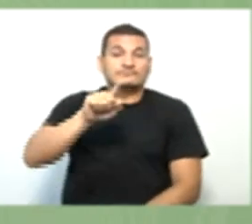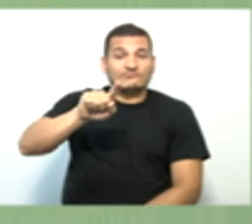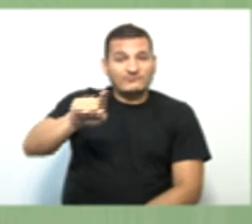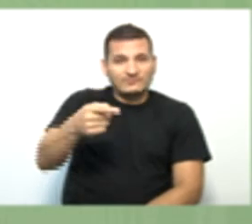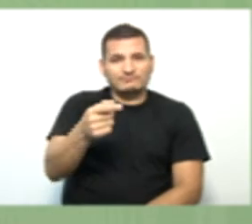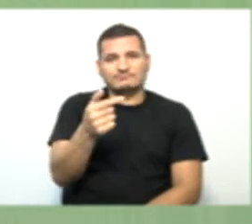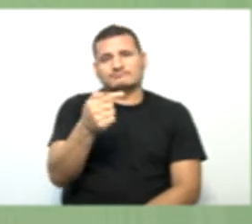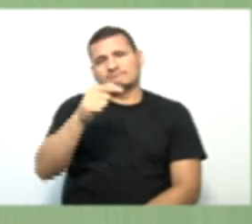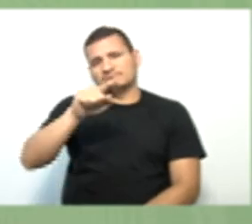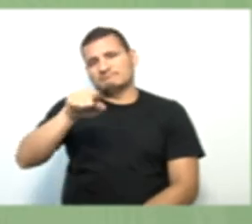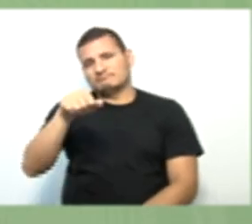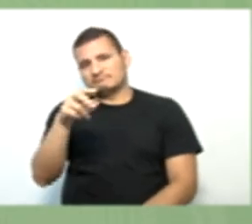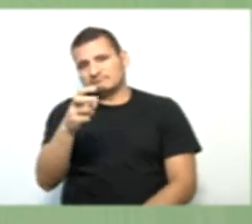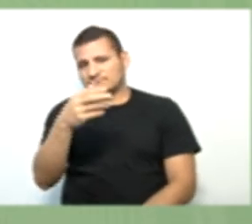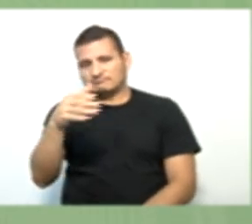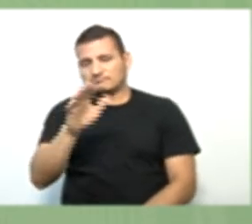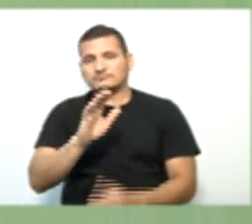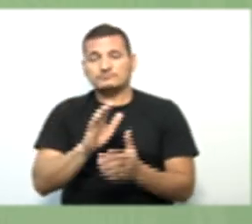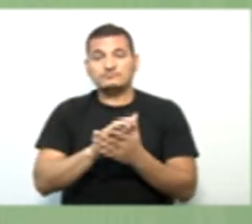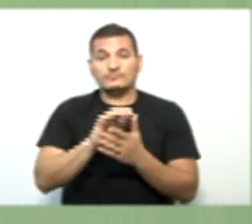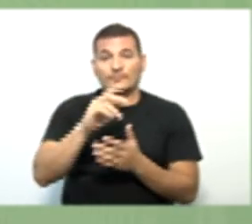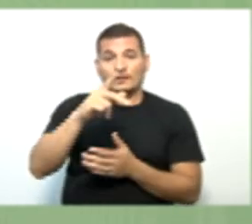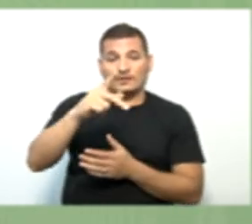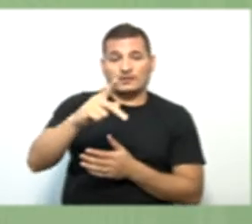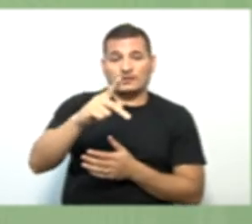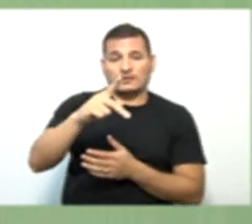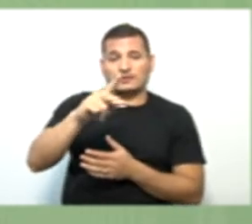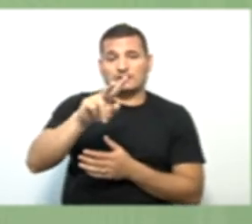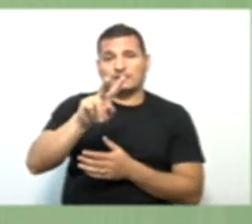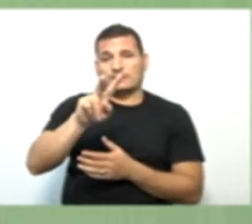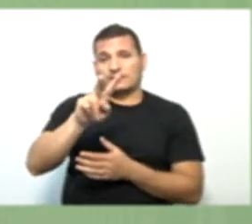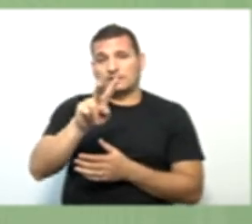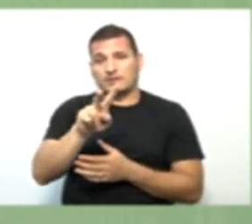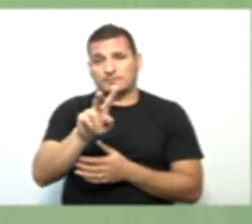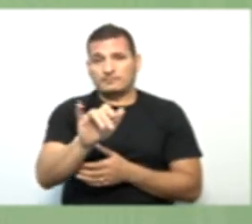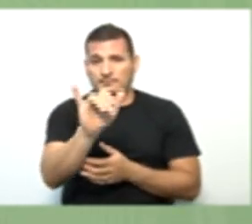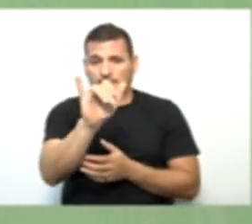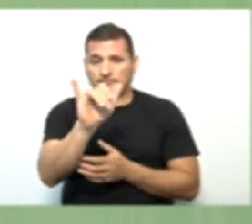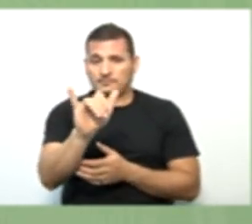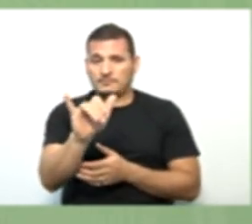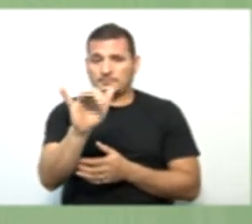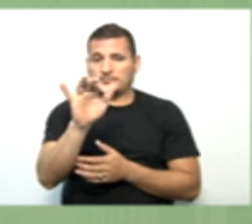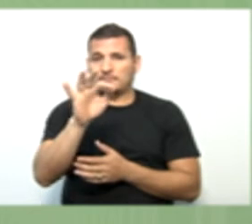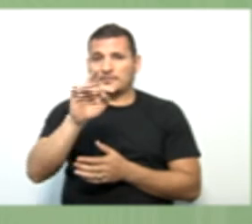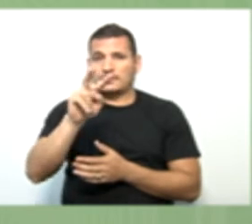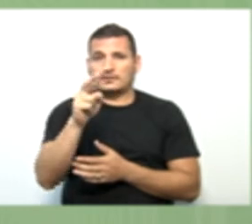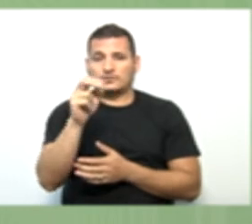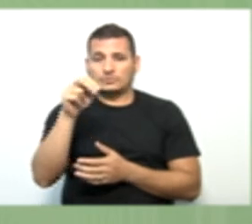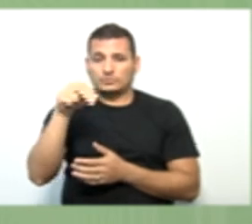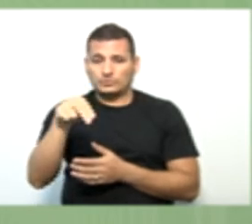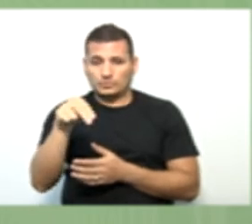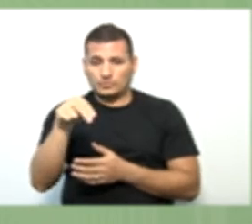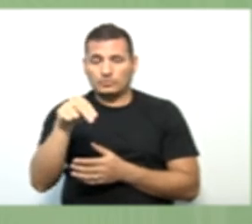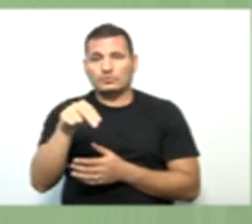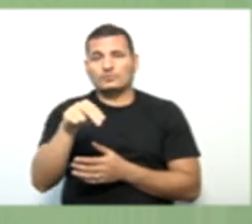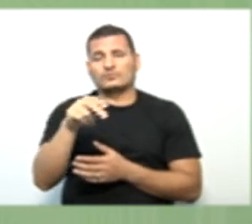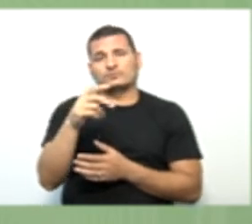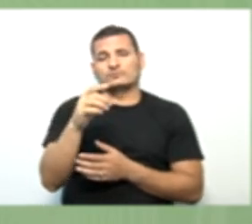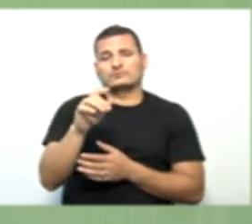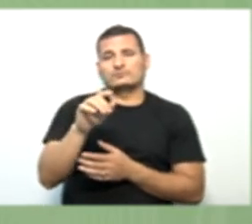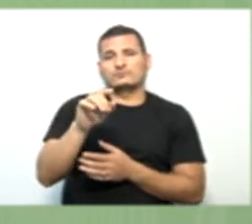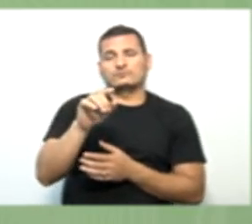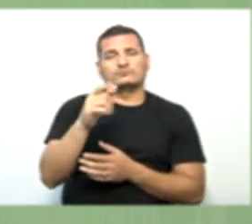Python, nós utilizamos o ponto e não a vírgula. Então, aqui nós temos um dado que é 7.5, mas lá no Python nós temos que